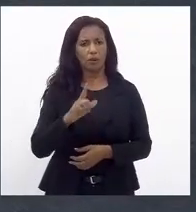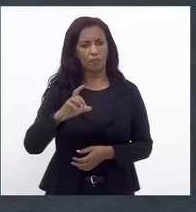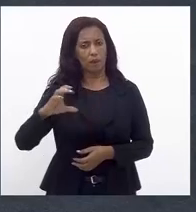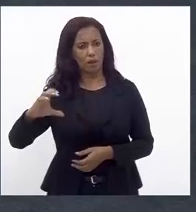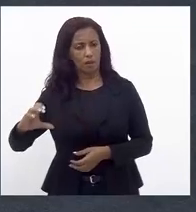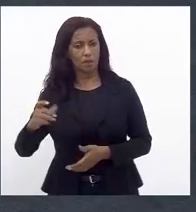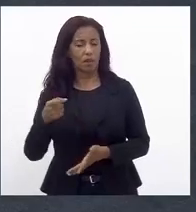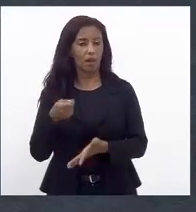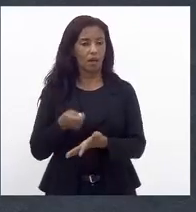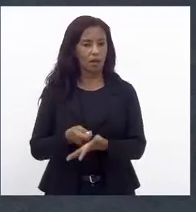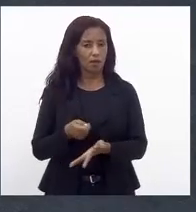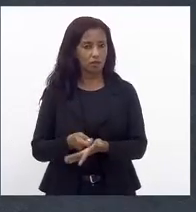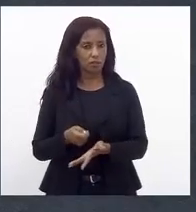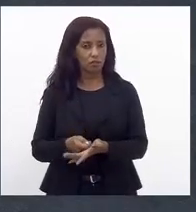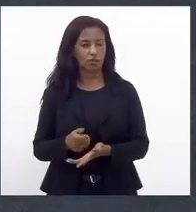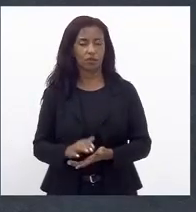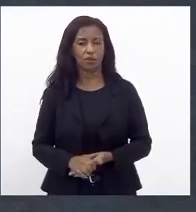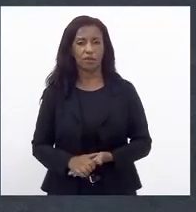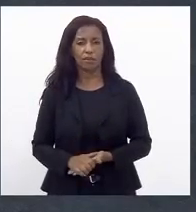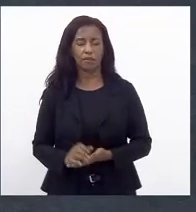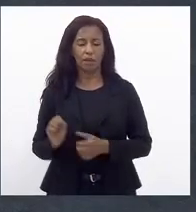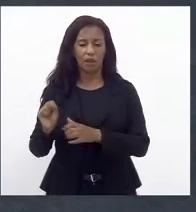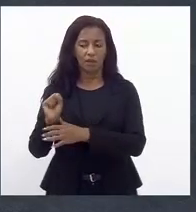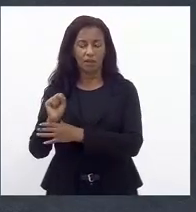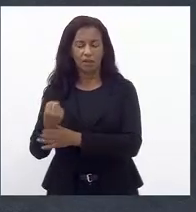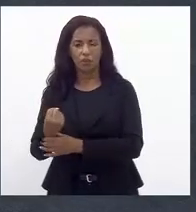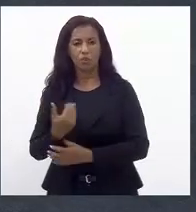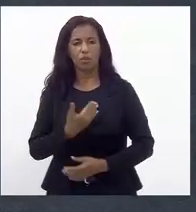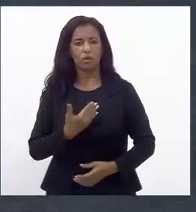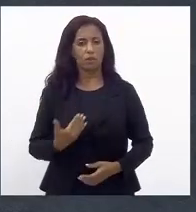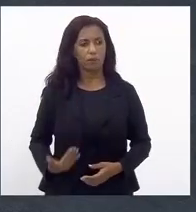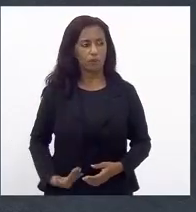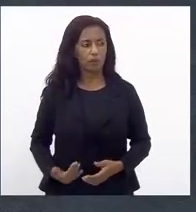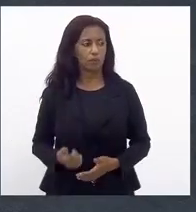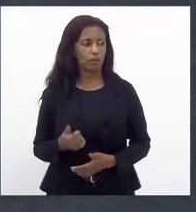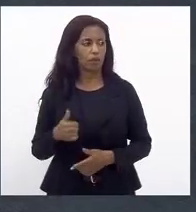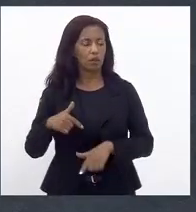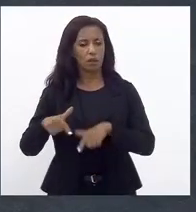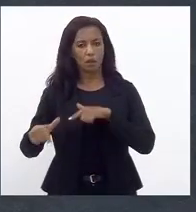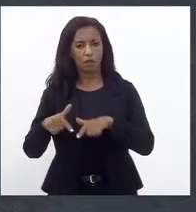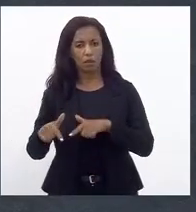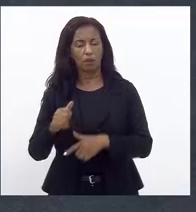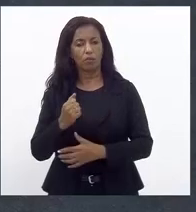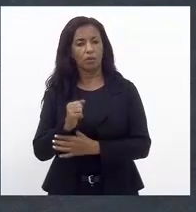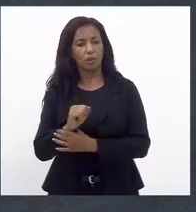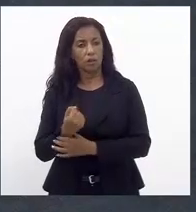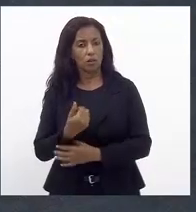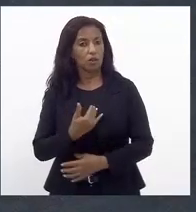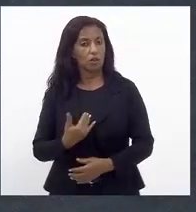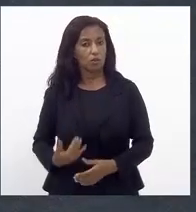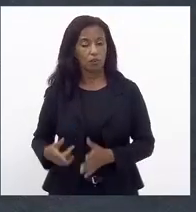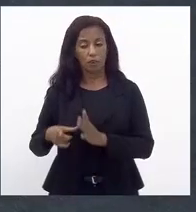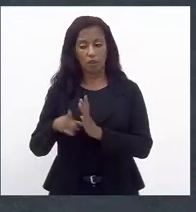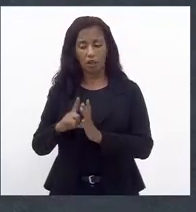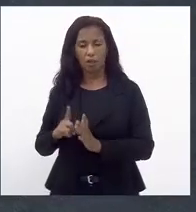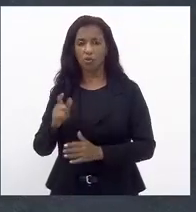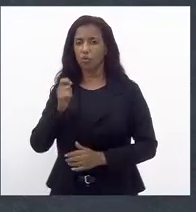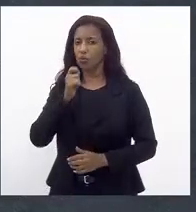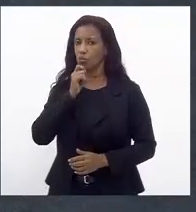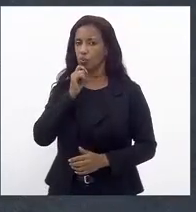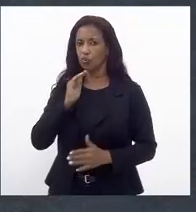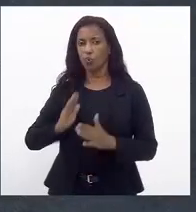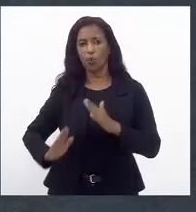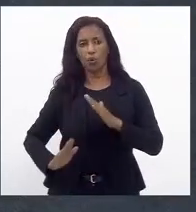a garantia para a segurança pública servidores da Segurança Pública que antes não